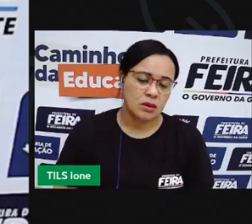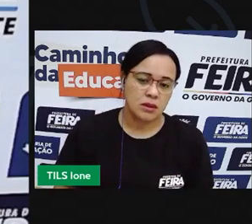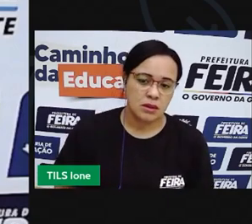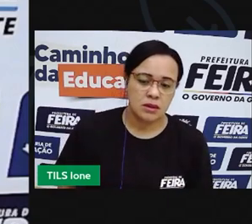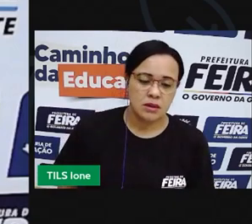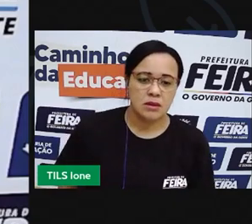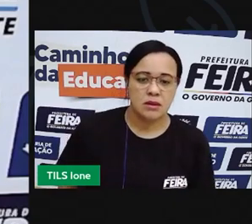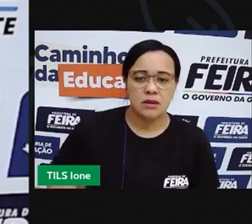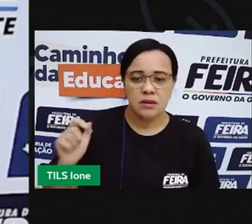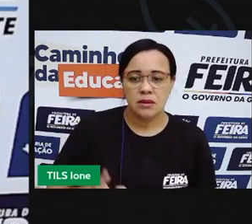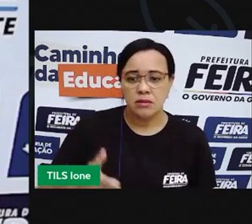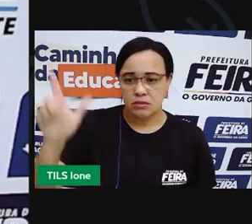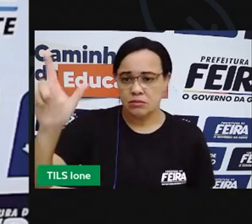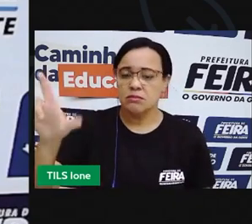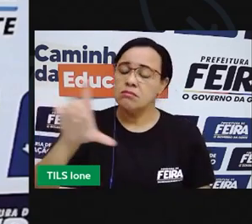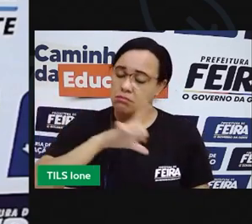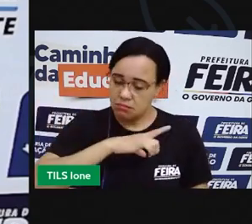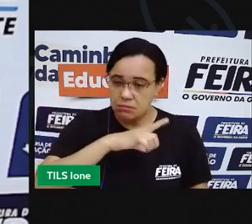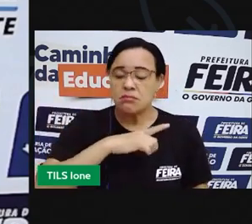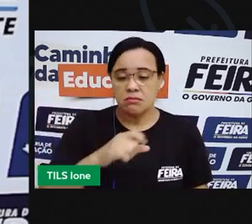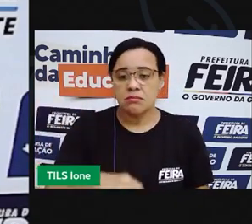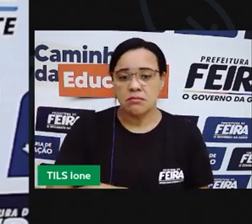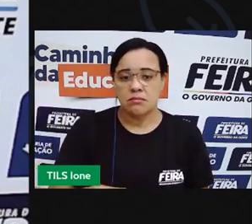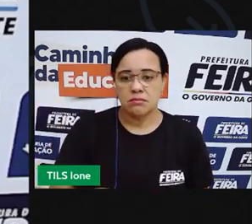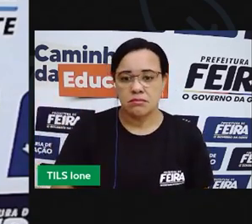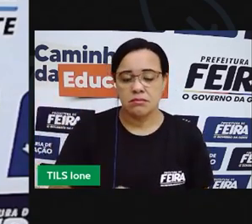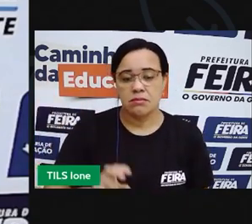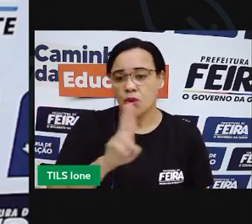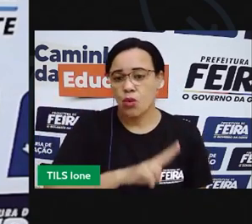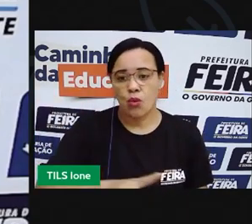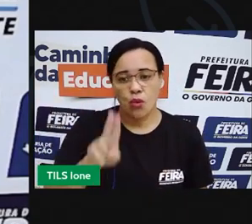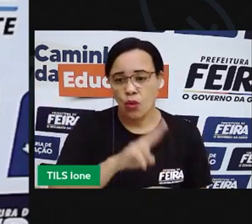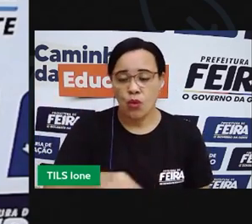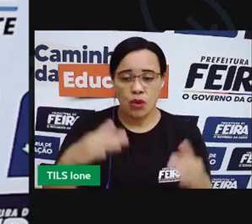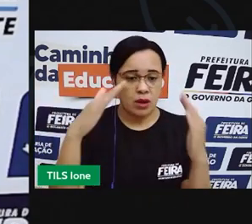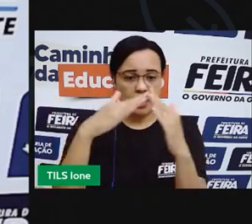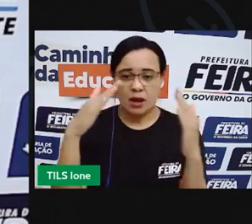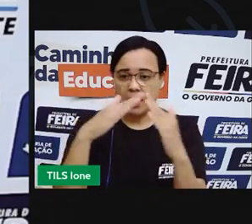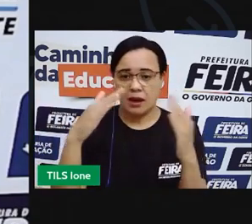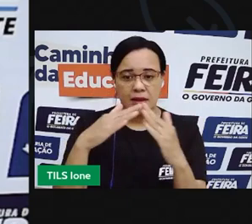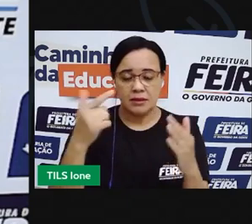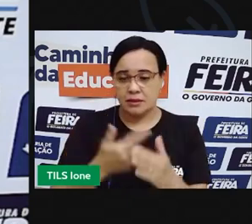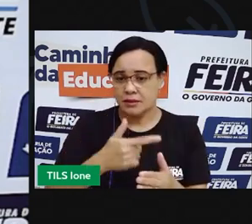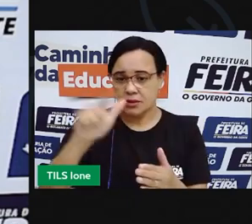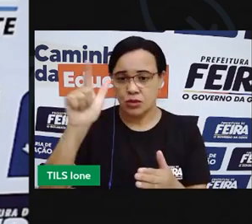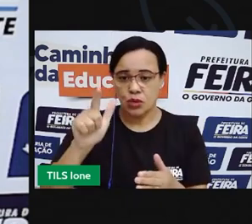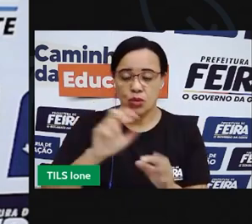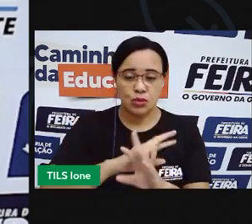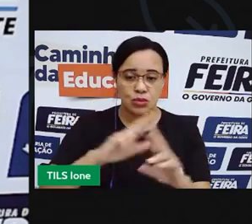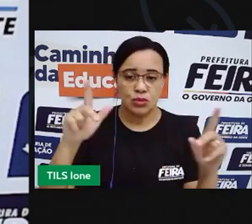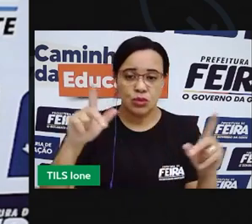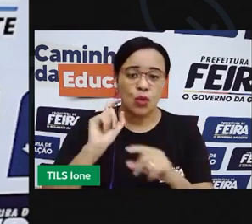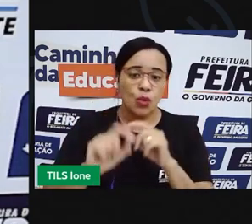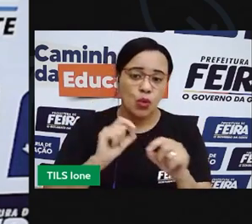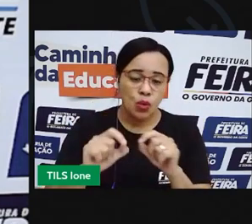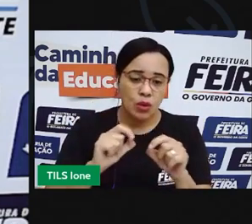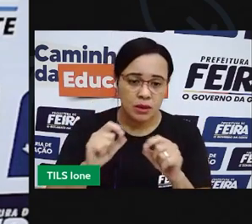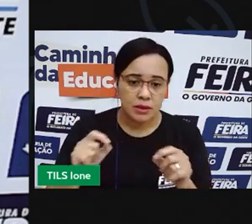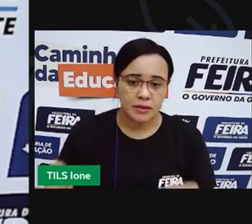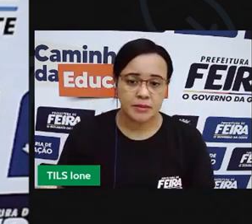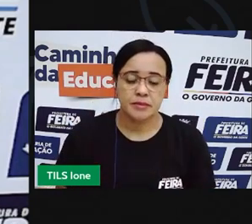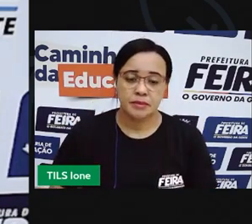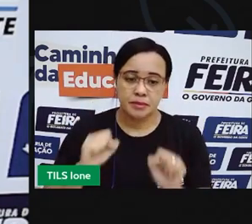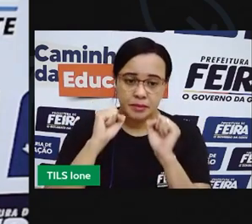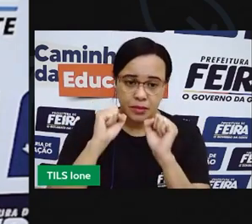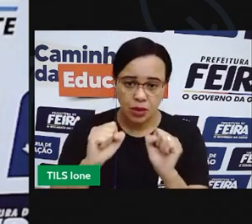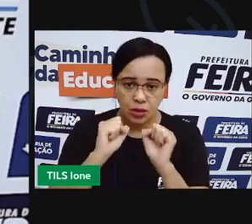em outros aparelhos que não são de uso cotidiano, né? No uso cotidiano. Mas você pode se